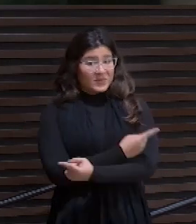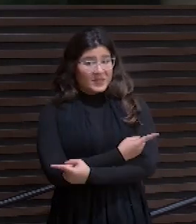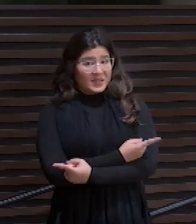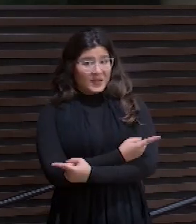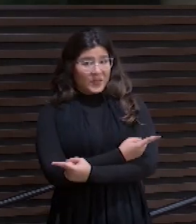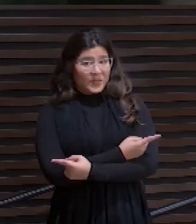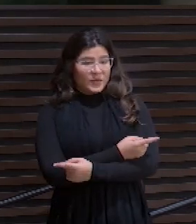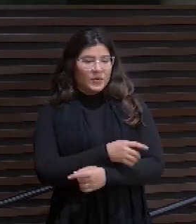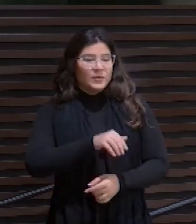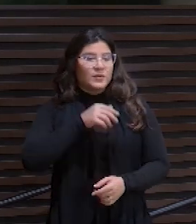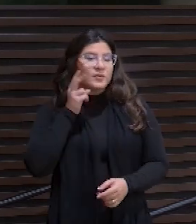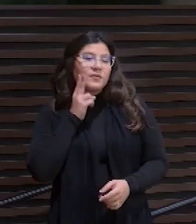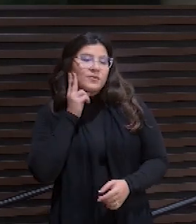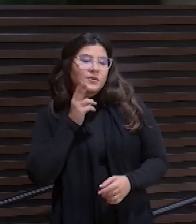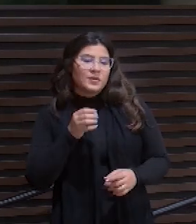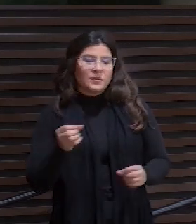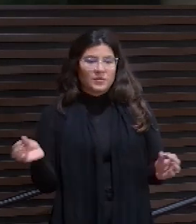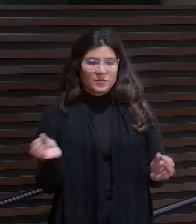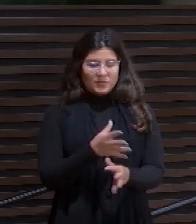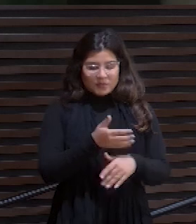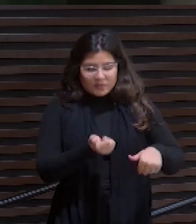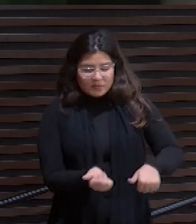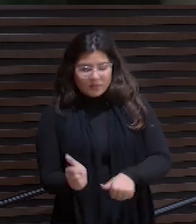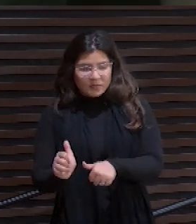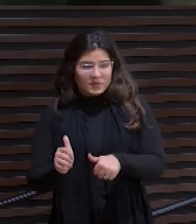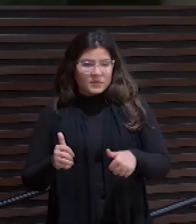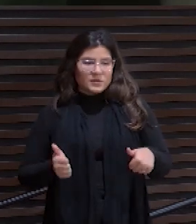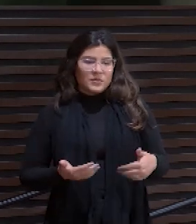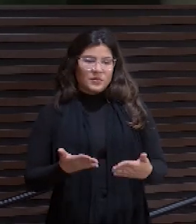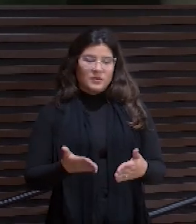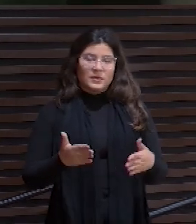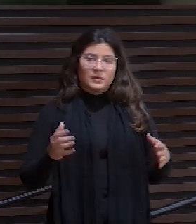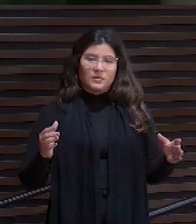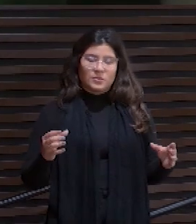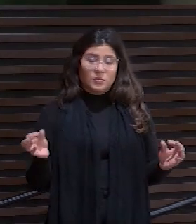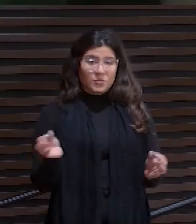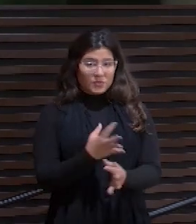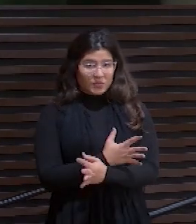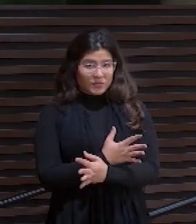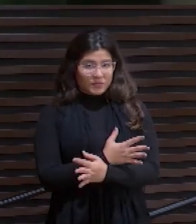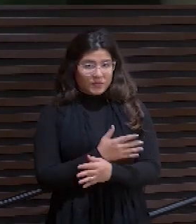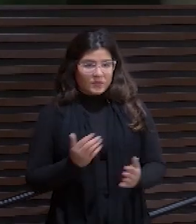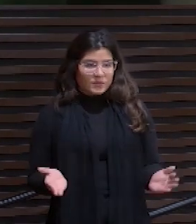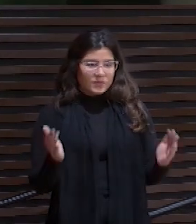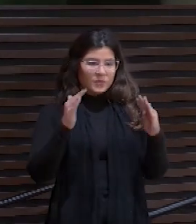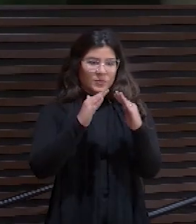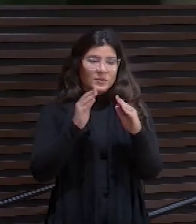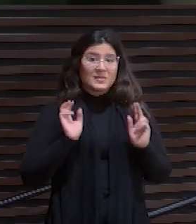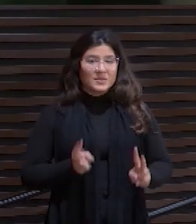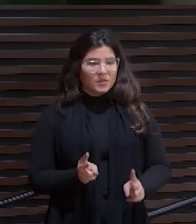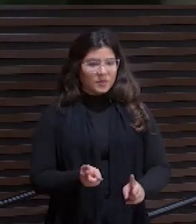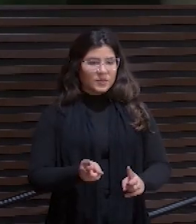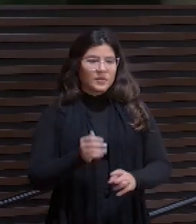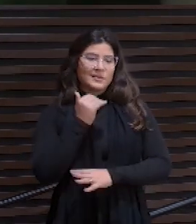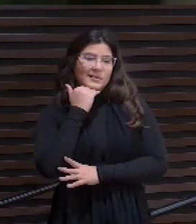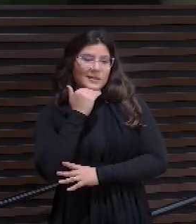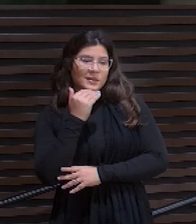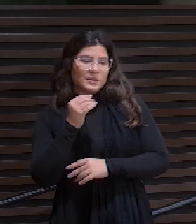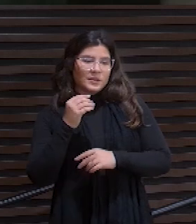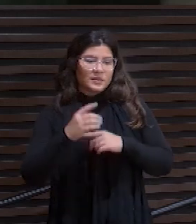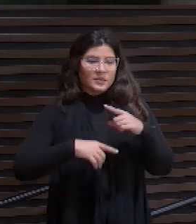vinho novo deve ser posto em odres novos, e ambos se conservam. E ninguém, tendo bebido vinho